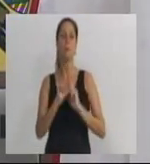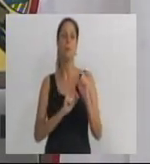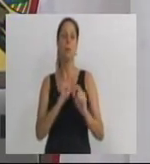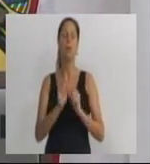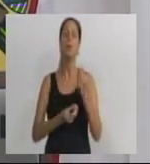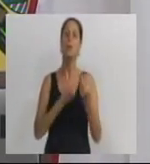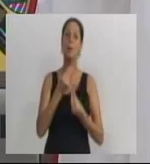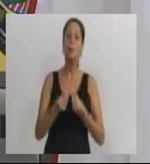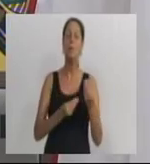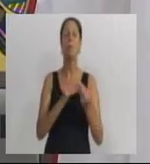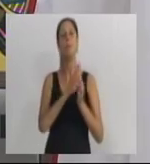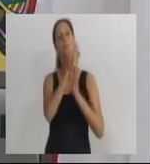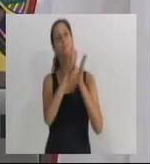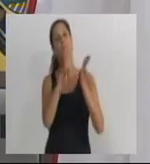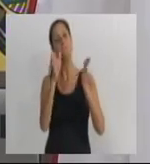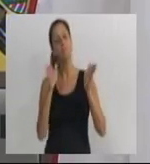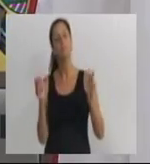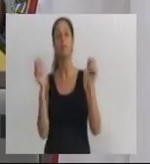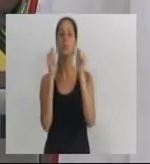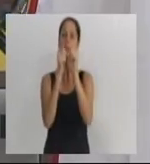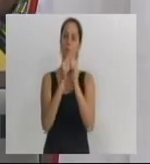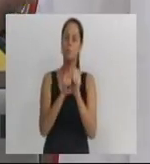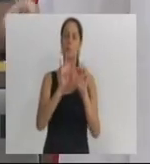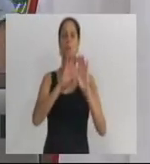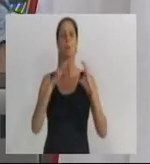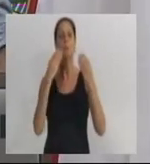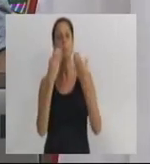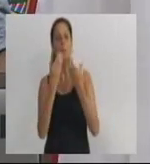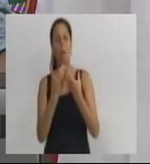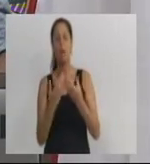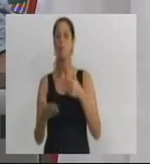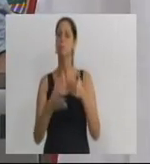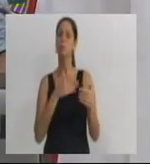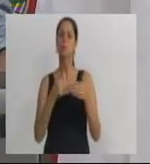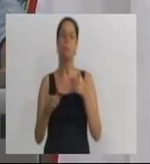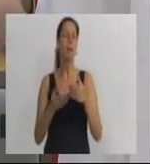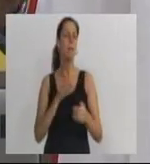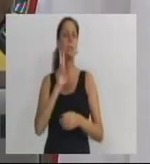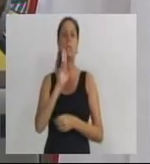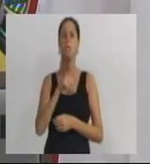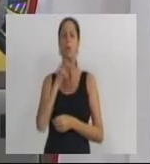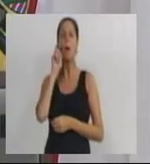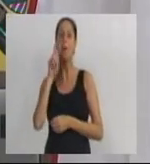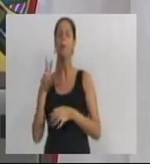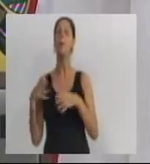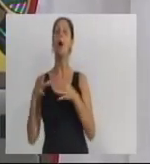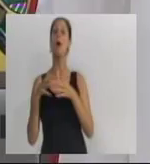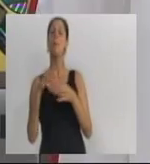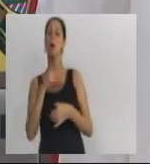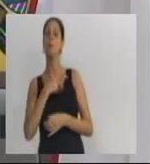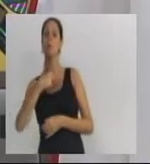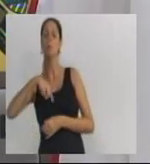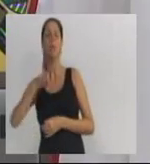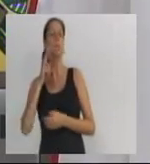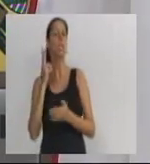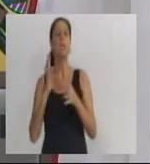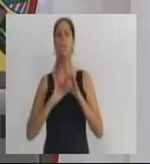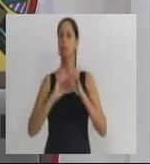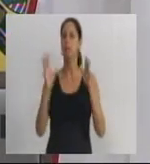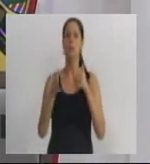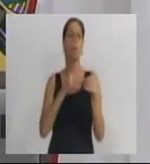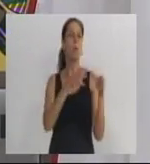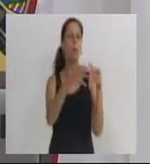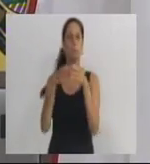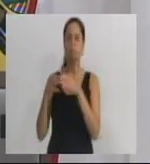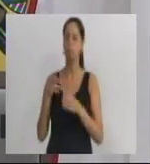comunidade acompanhando os vereadores, seja ele de oposição ou de situação. Como o secretário Rafael tem feito, se